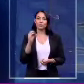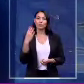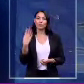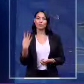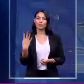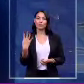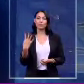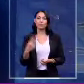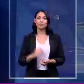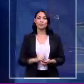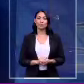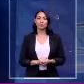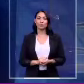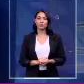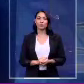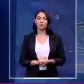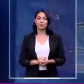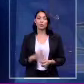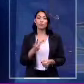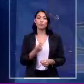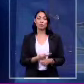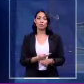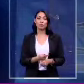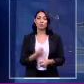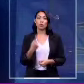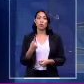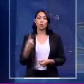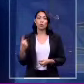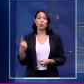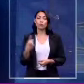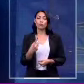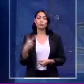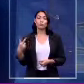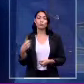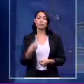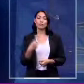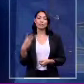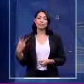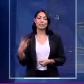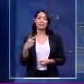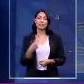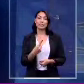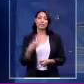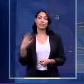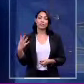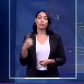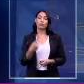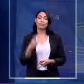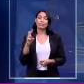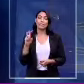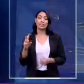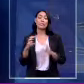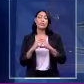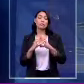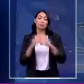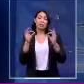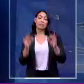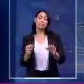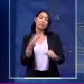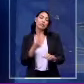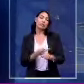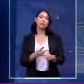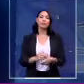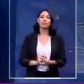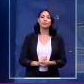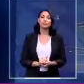04. Você pode ganhar prêmios acertando 11, 12, 13, 14 e 15 números. Mais uma